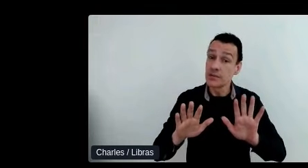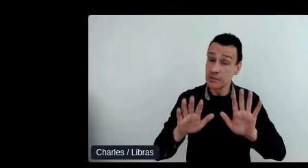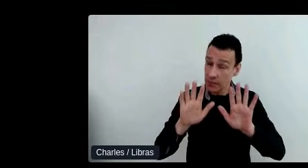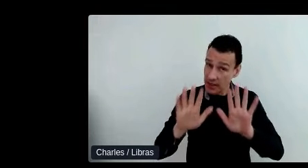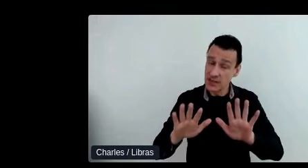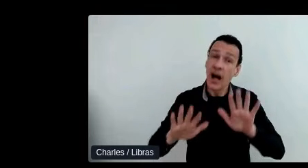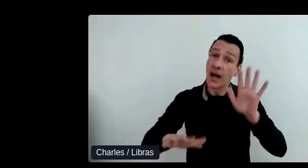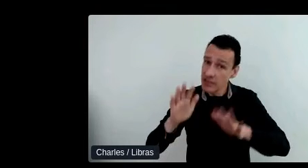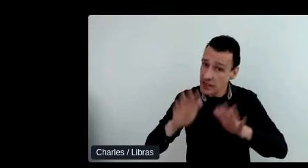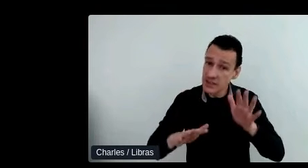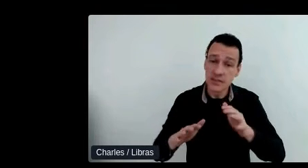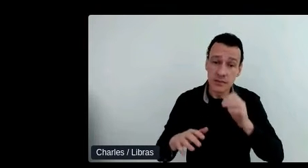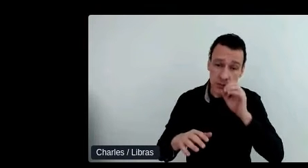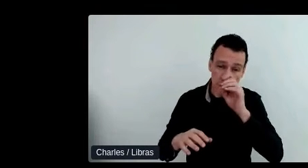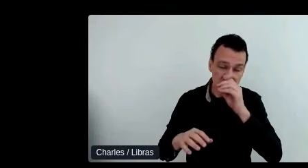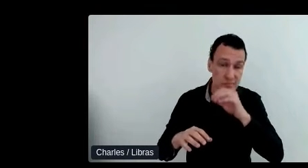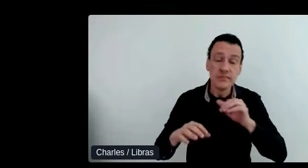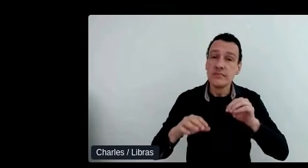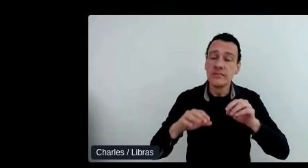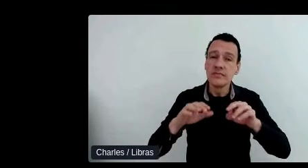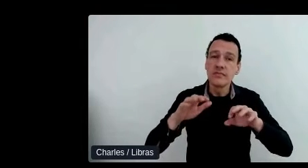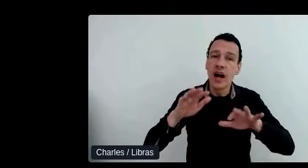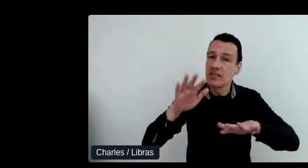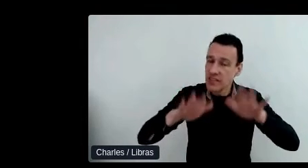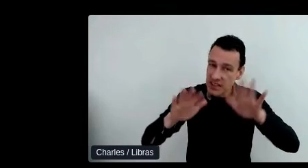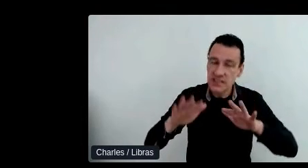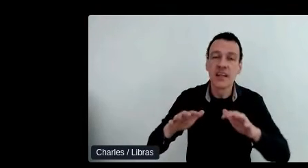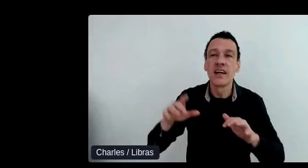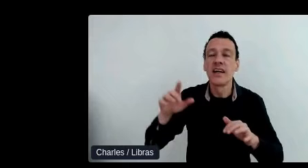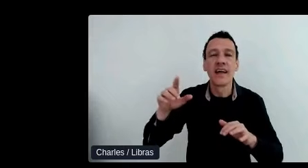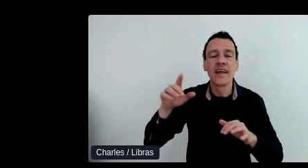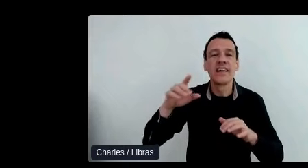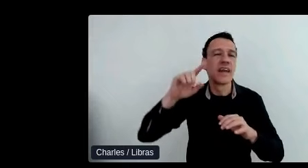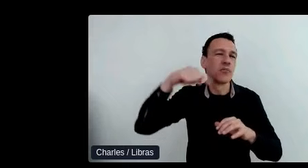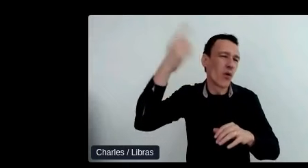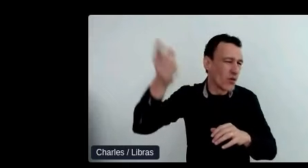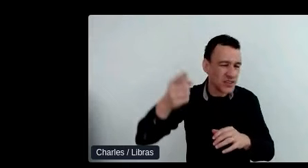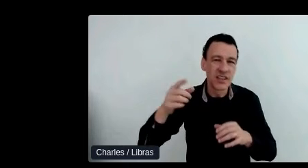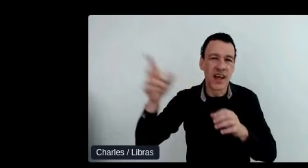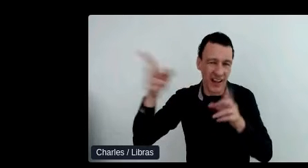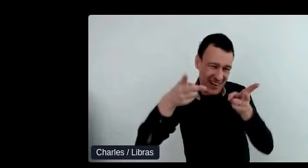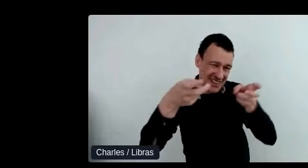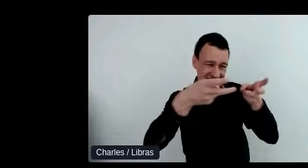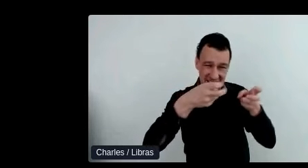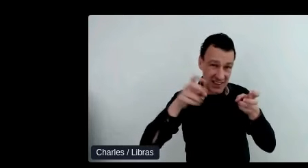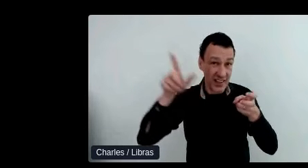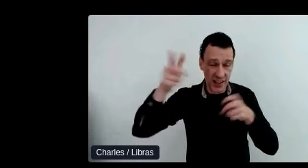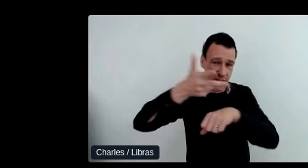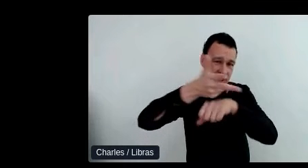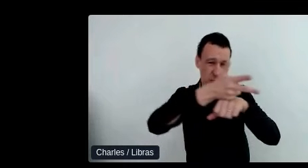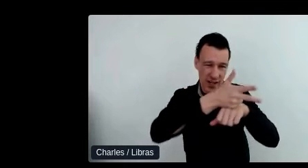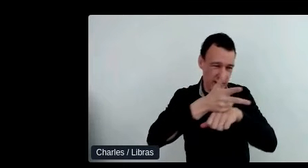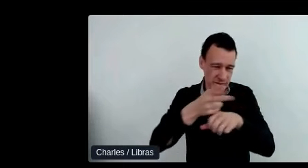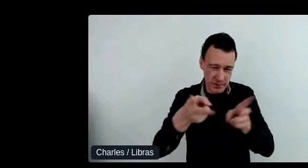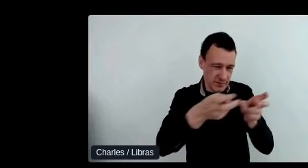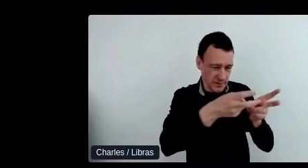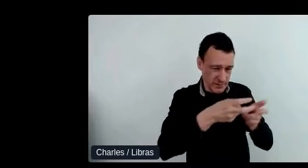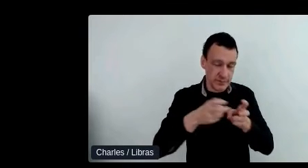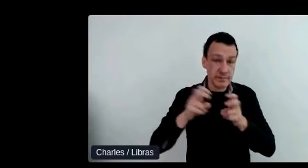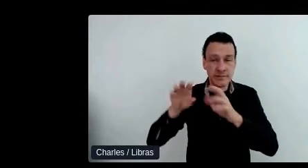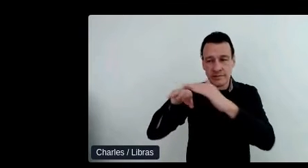pessoa, que foi a pessoa que criou essa base de conhecimento para ser imputada ali. tá? Pode ir.